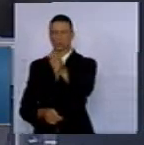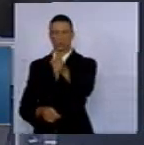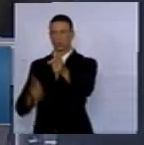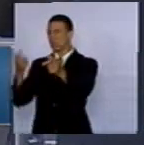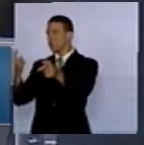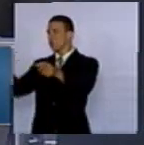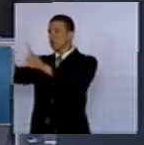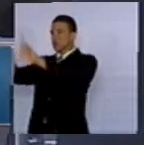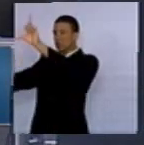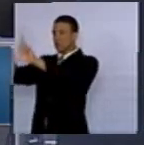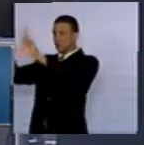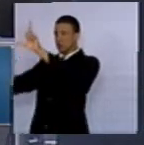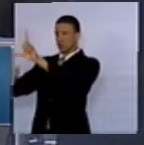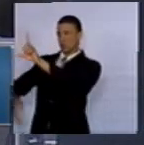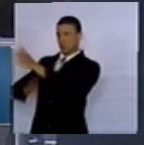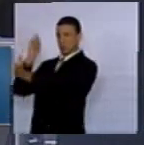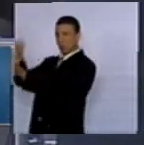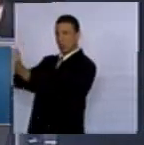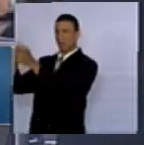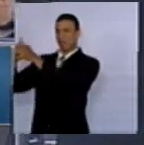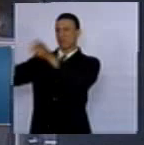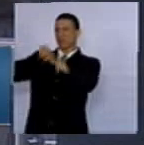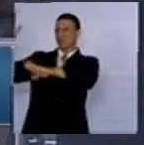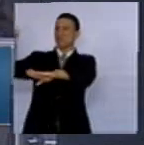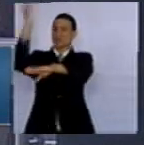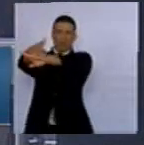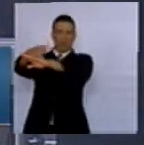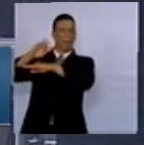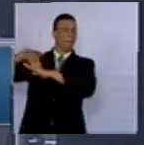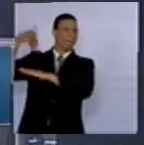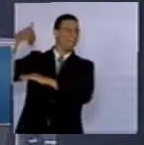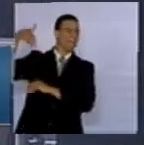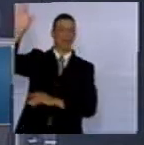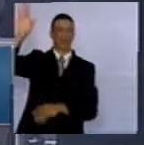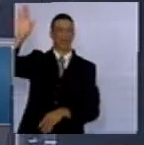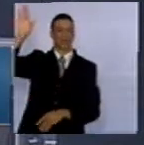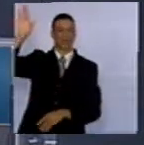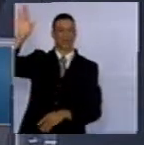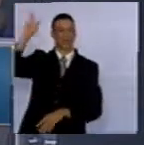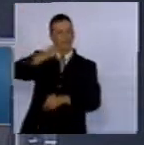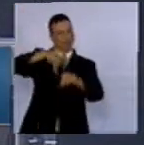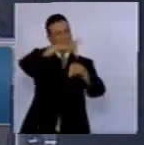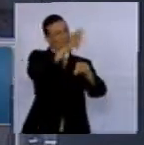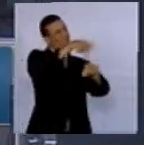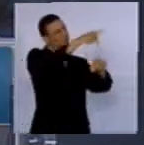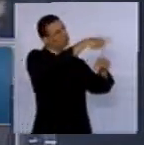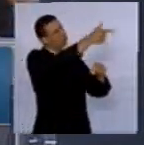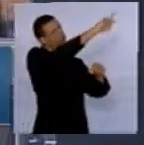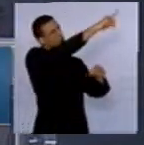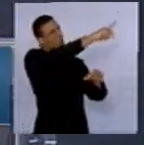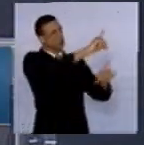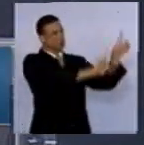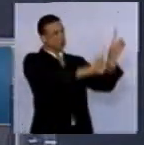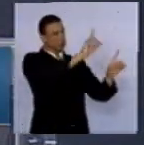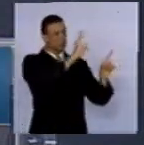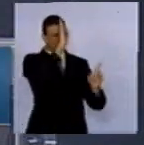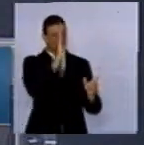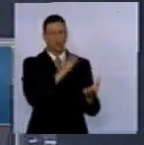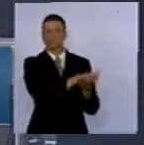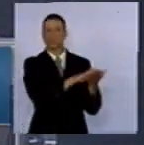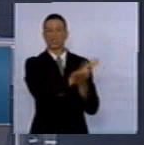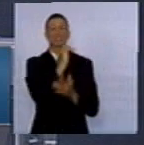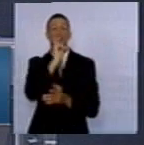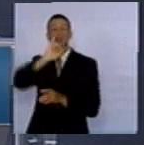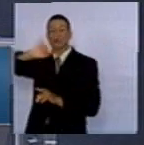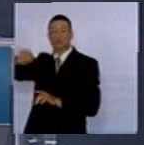aberta é menos de 10% em muitos países já praticamente desapareceu estatisticamente como é o caso do